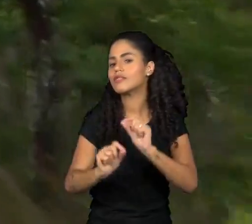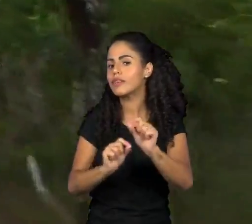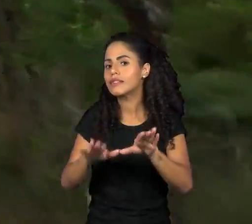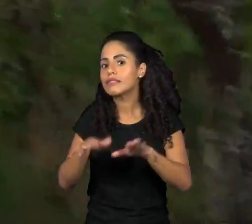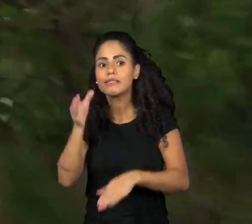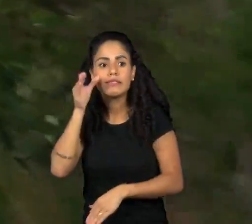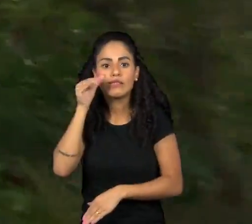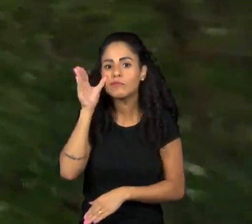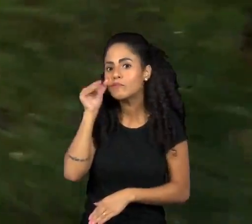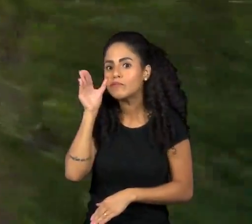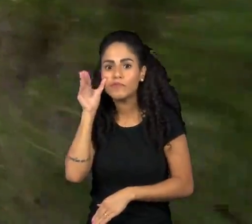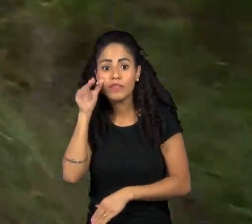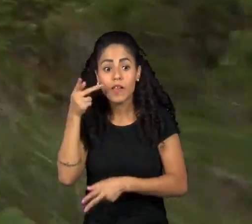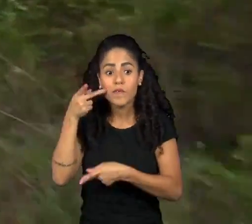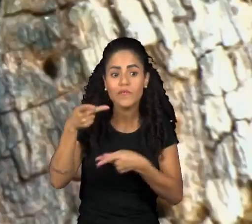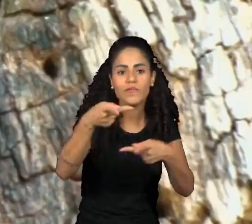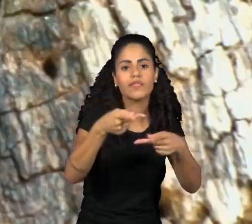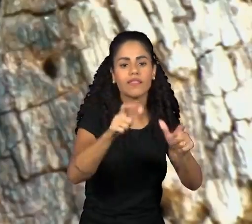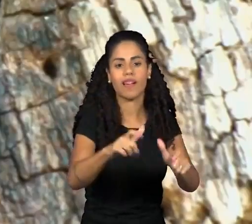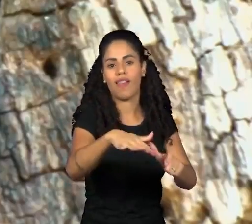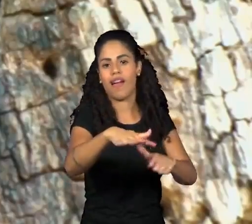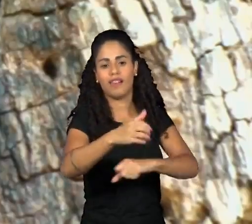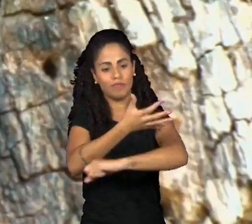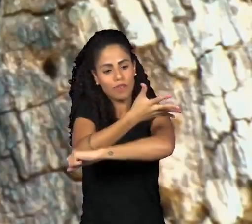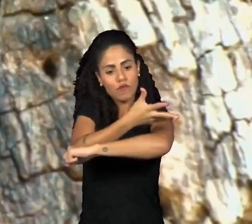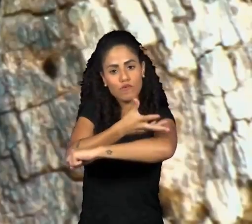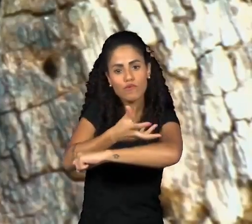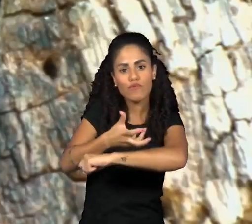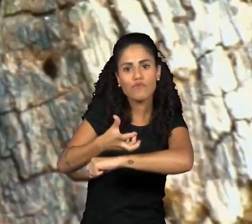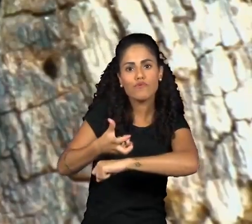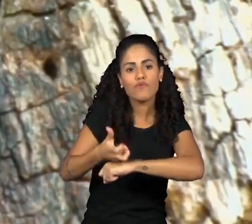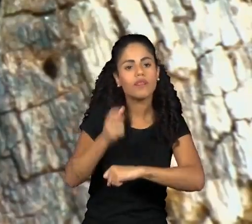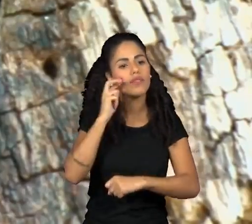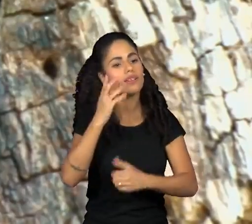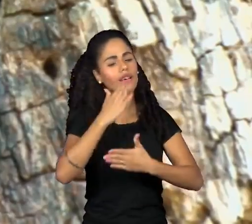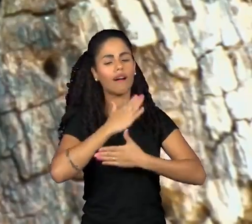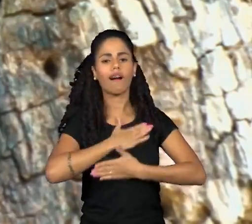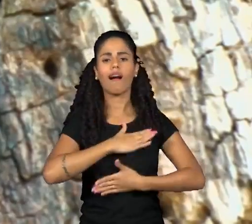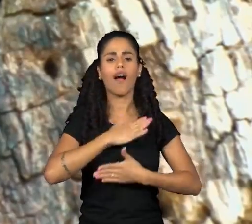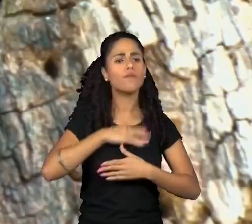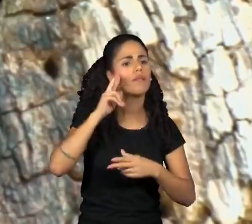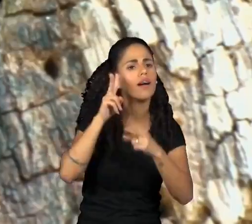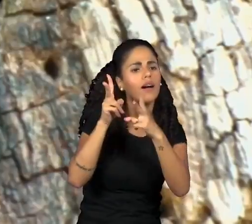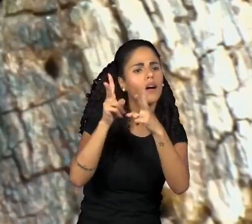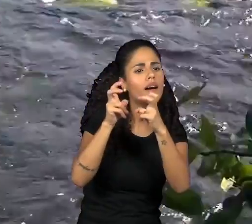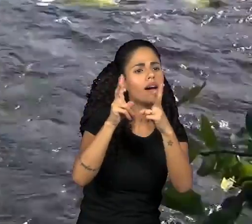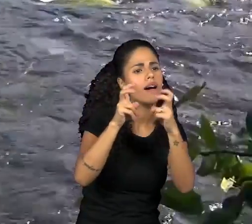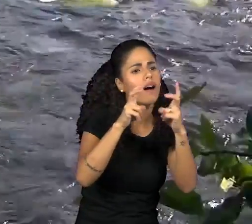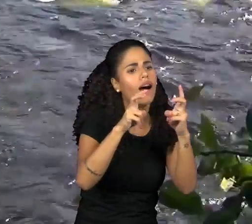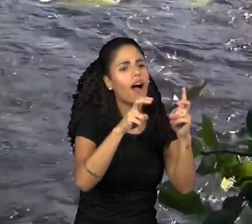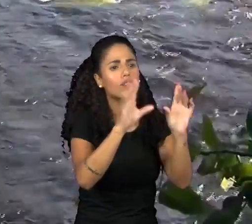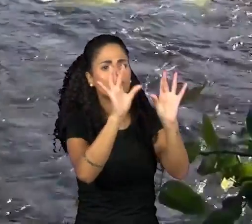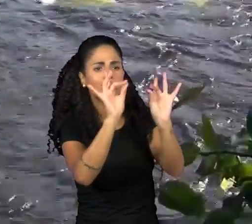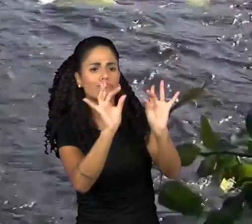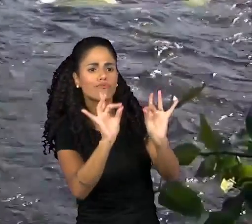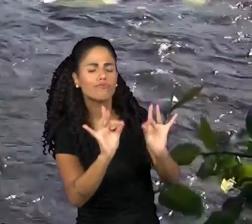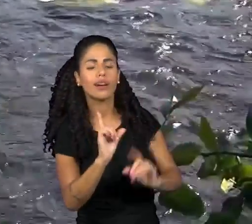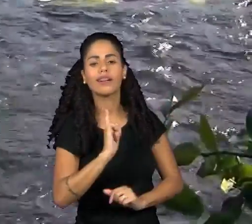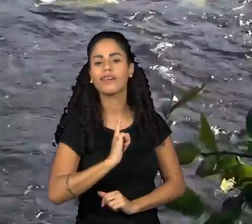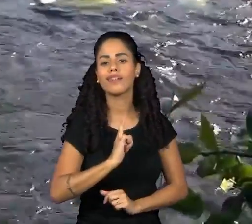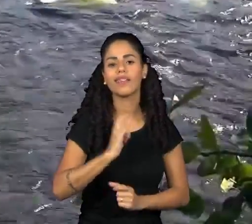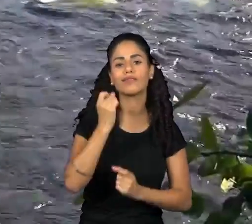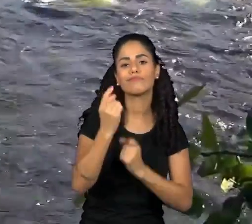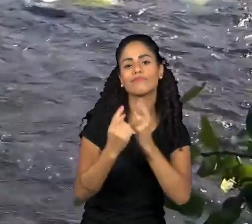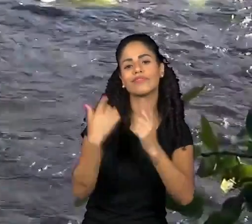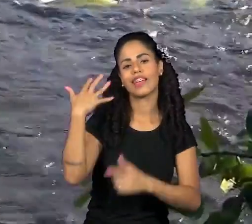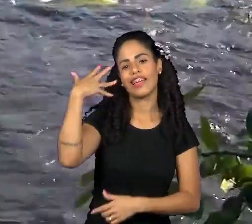for visitar o Cerrado, precisa só ter um pouco mais de calma para entender os detalhes, né? O Cerrado ele vai se revelando aos